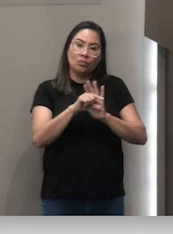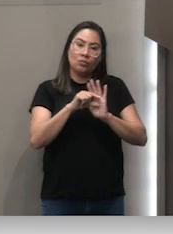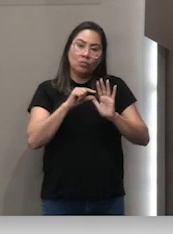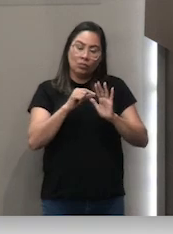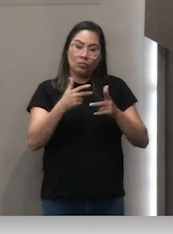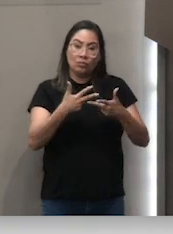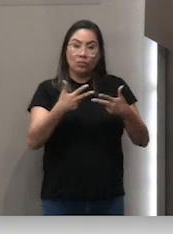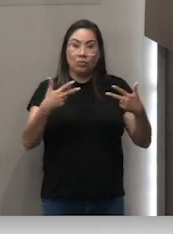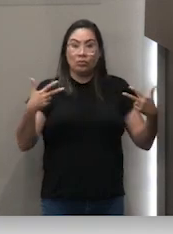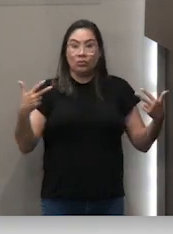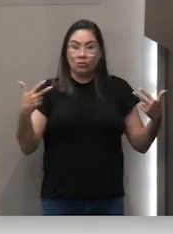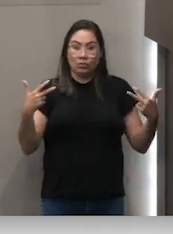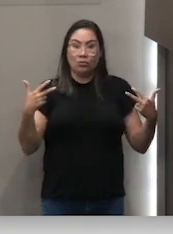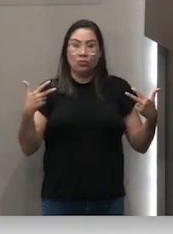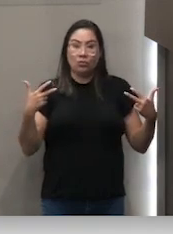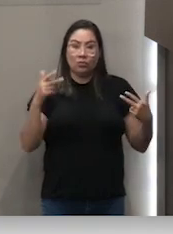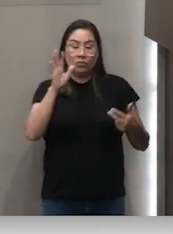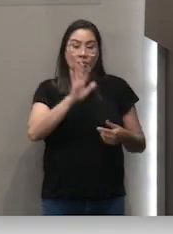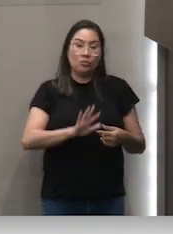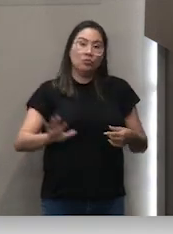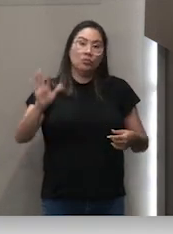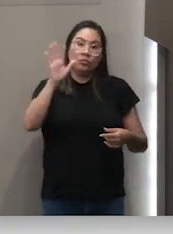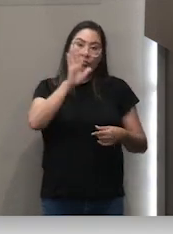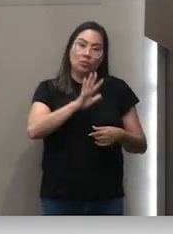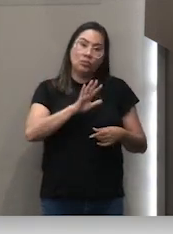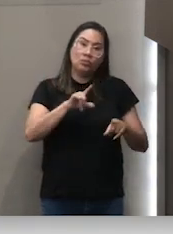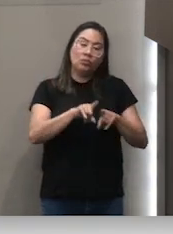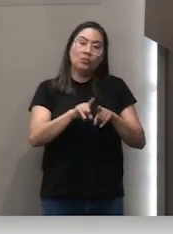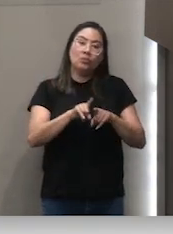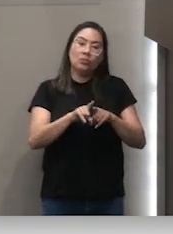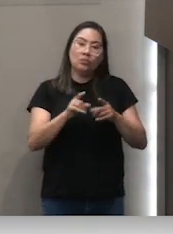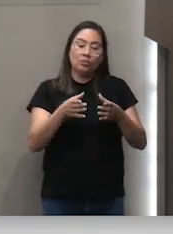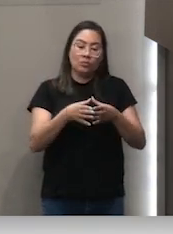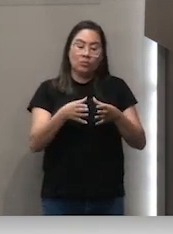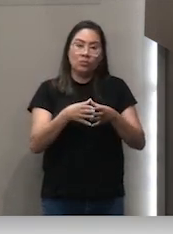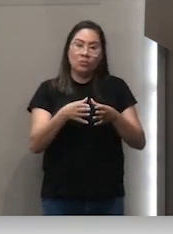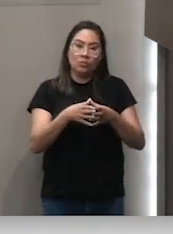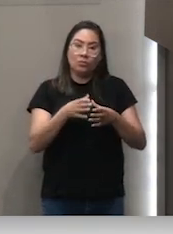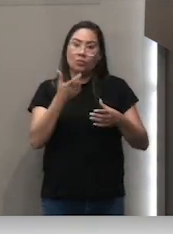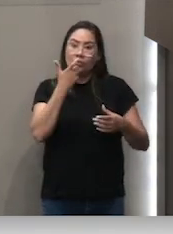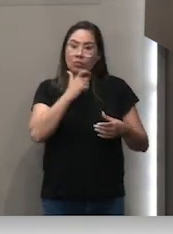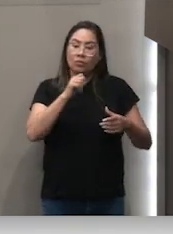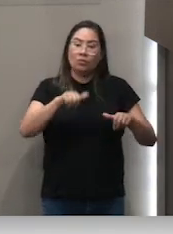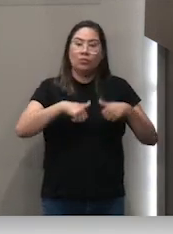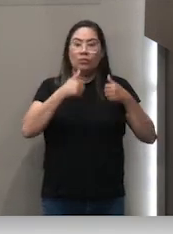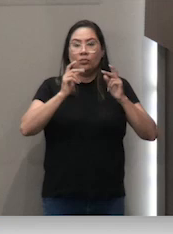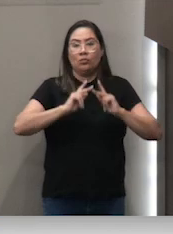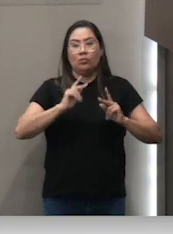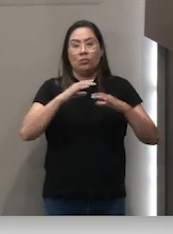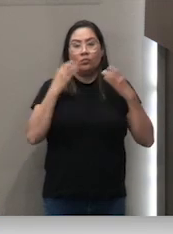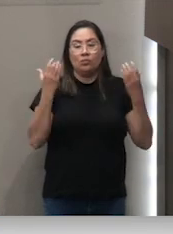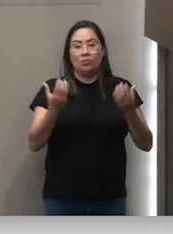são no âmbito geral e coletivo, eu acho que quem ganha com isso são as pessoas da comunidade.